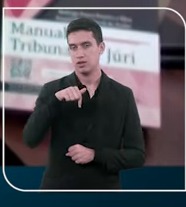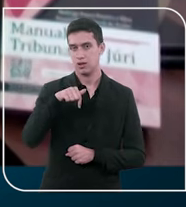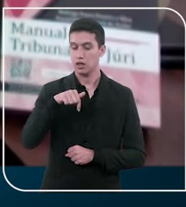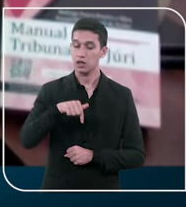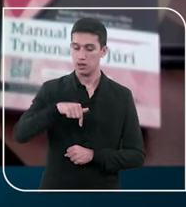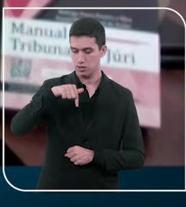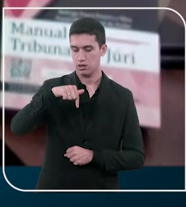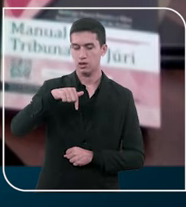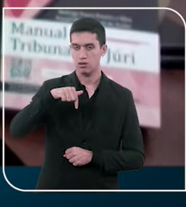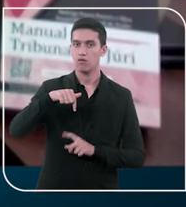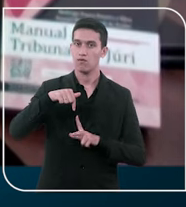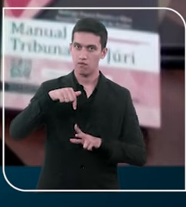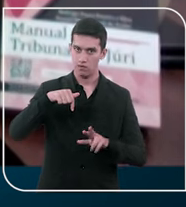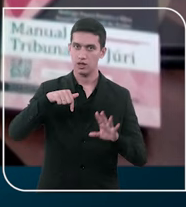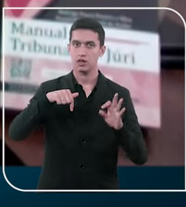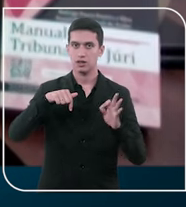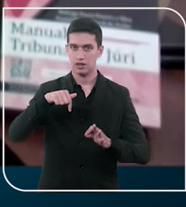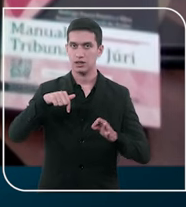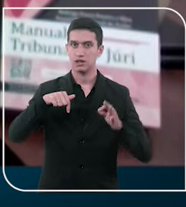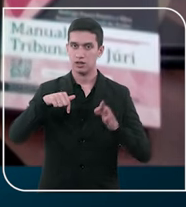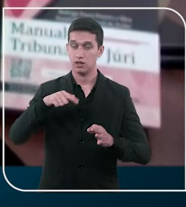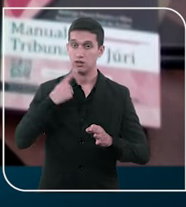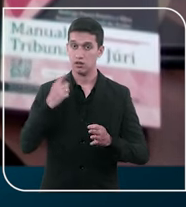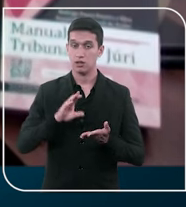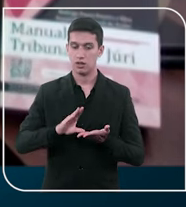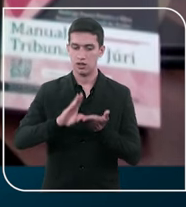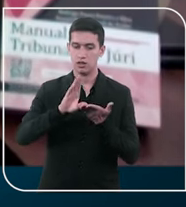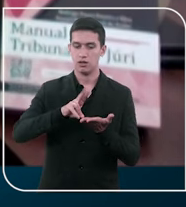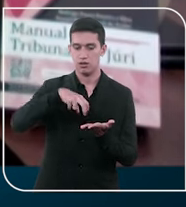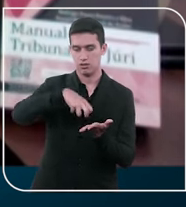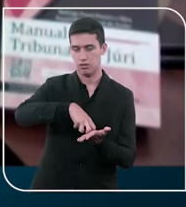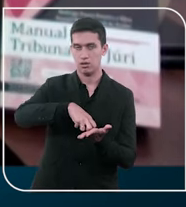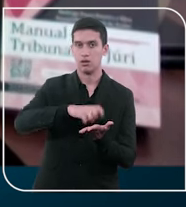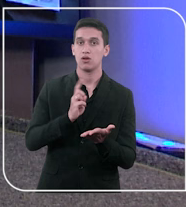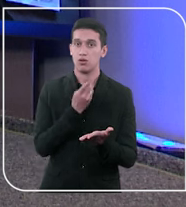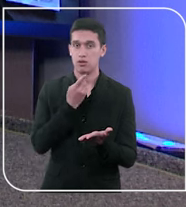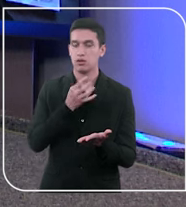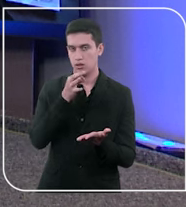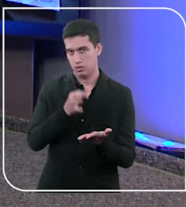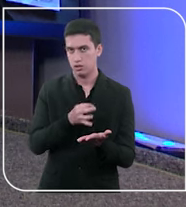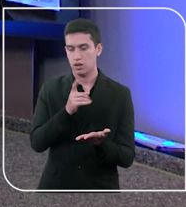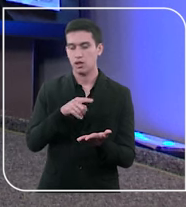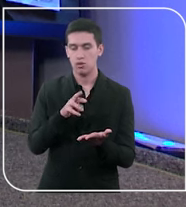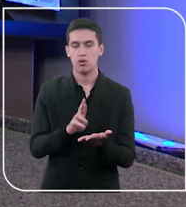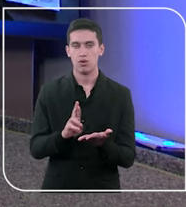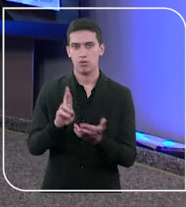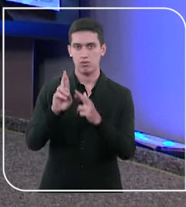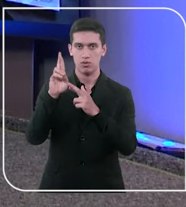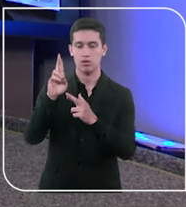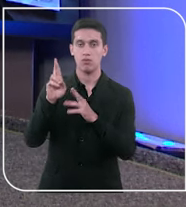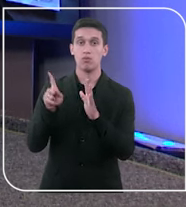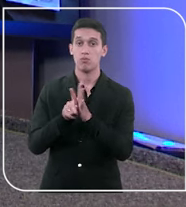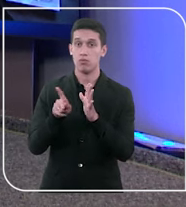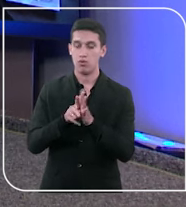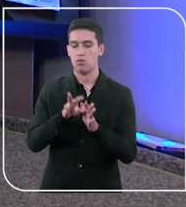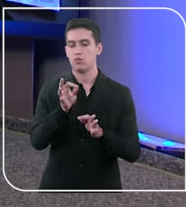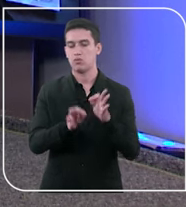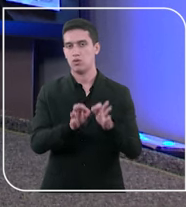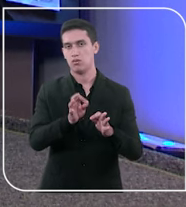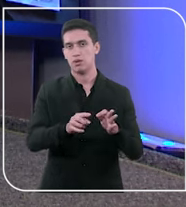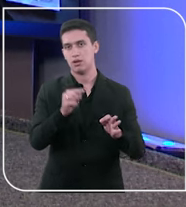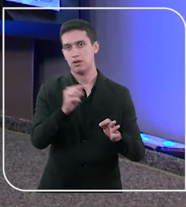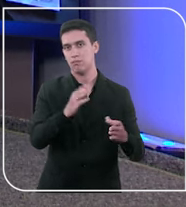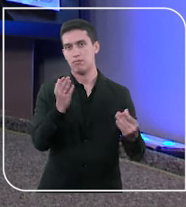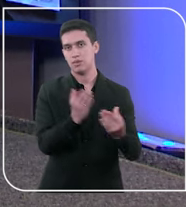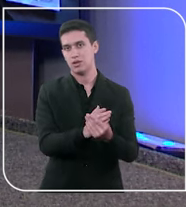Esses 7 que farão parte do que a gente chama do conselho de sentença, o conselho de sentença que é o responsável por fazer o